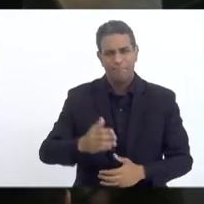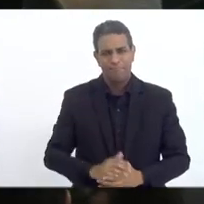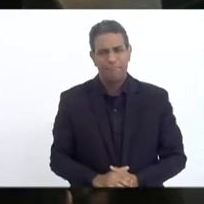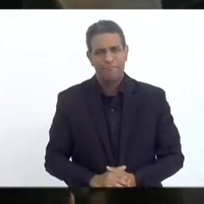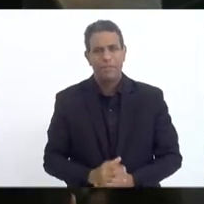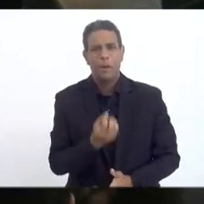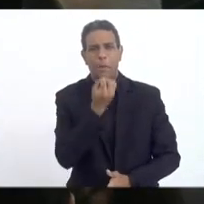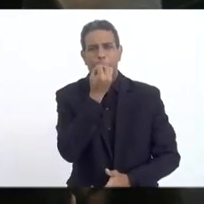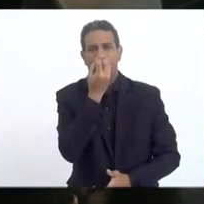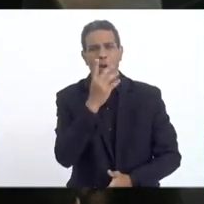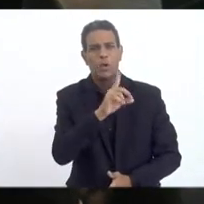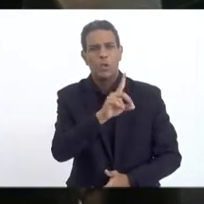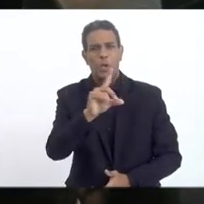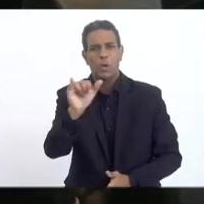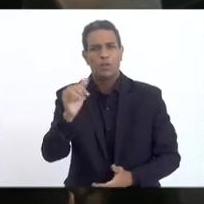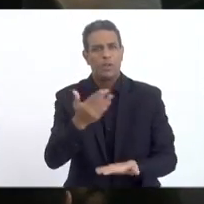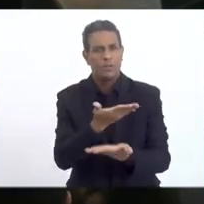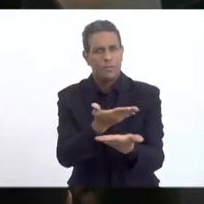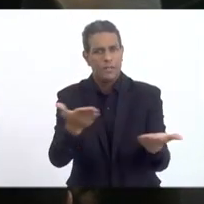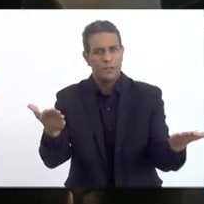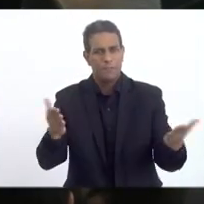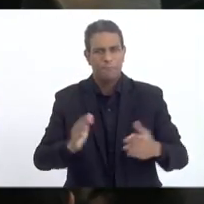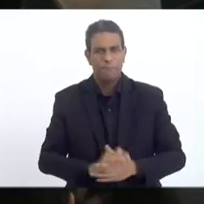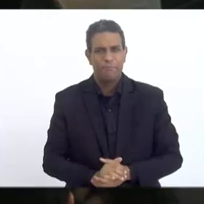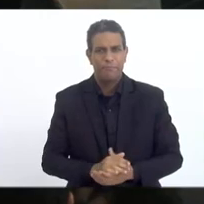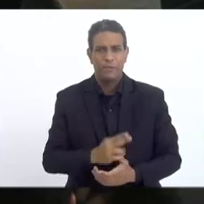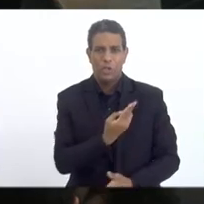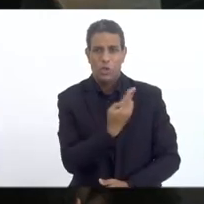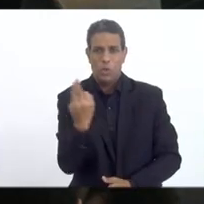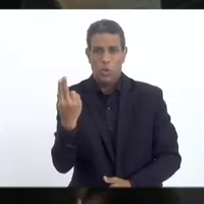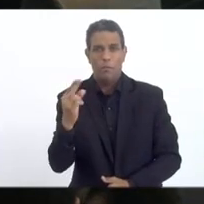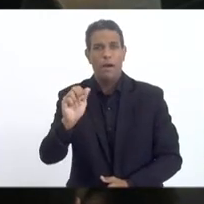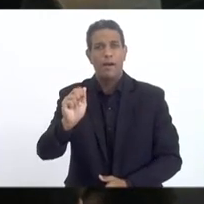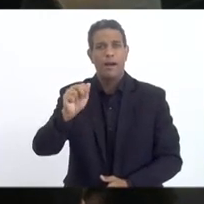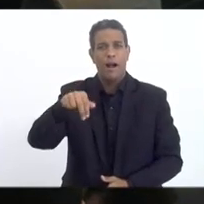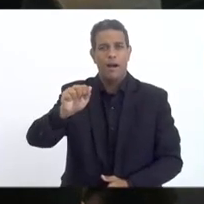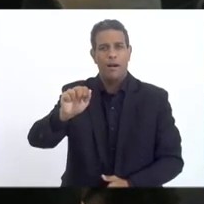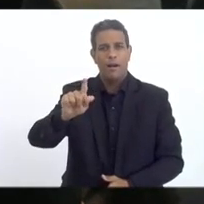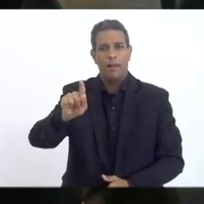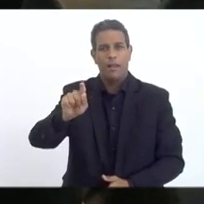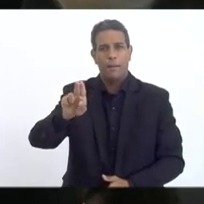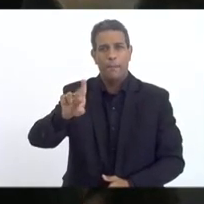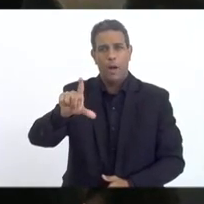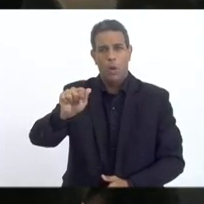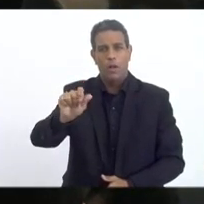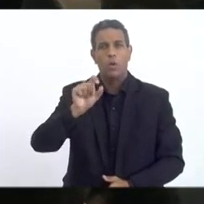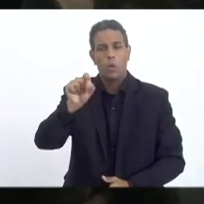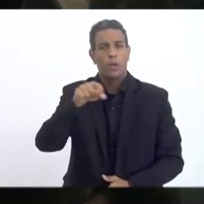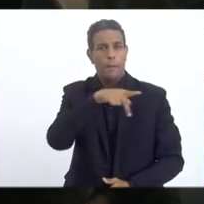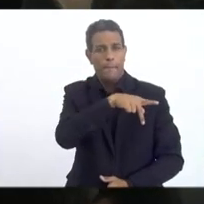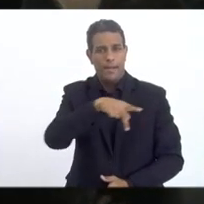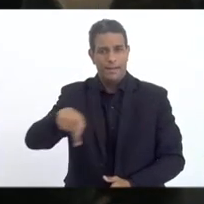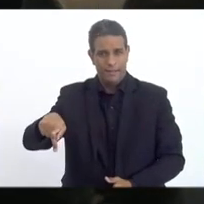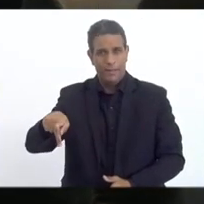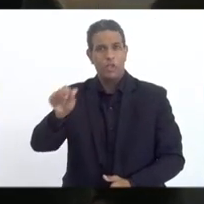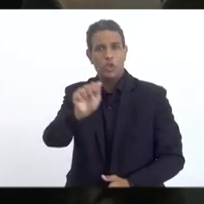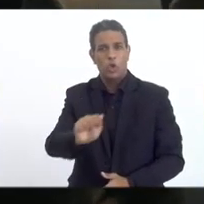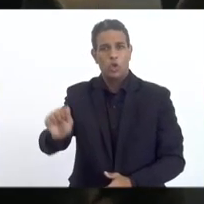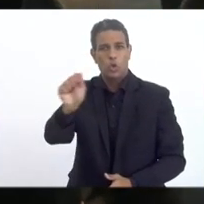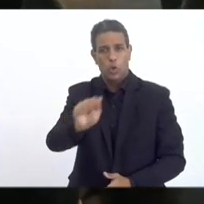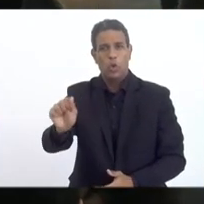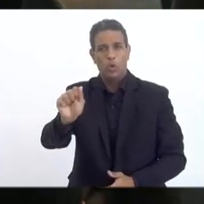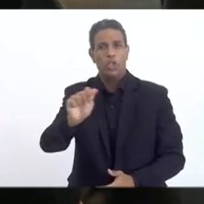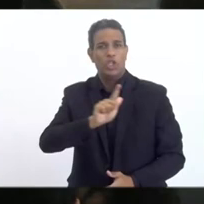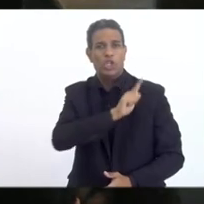Bom dia a todos e todas. Meu nome é Ana Paula. Eu sou presidente da Associação dos